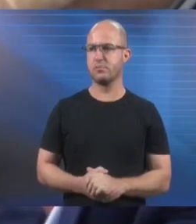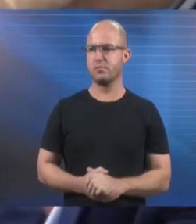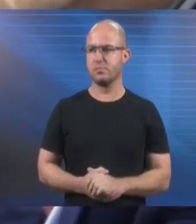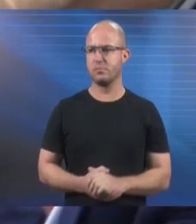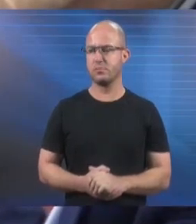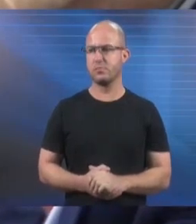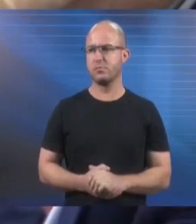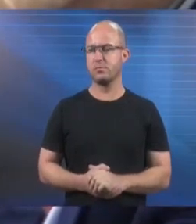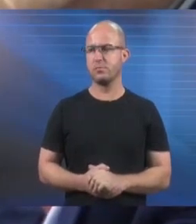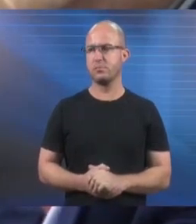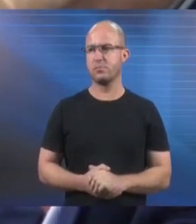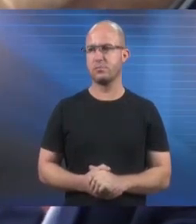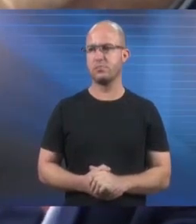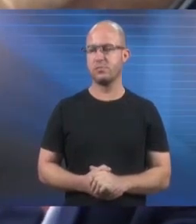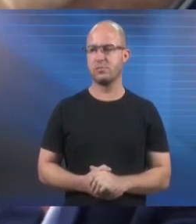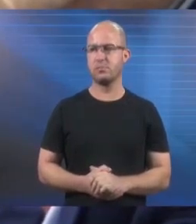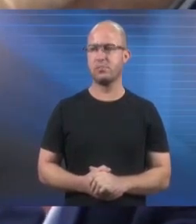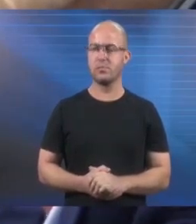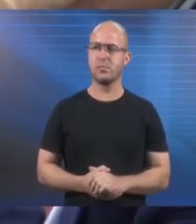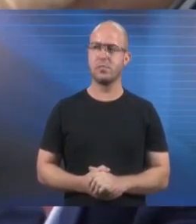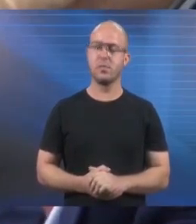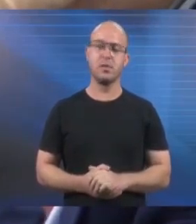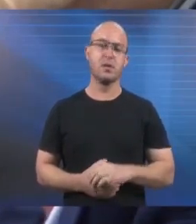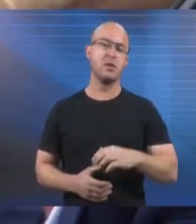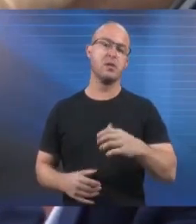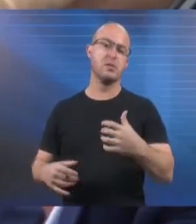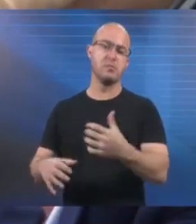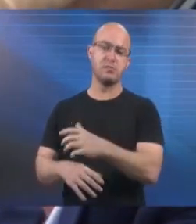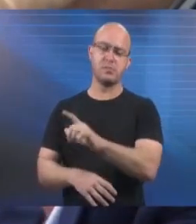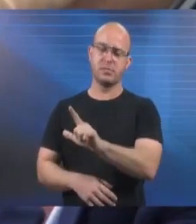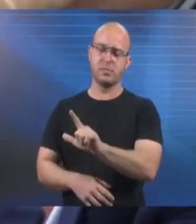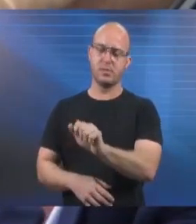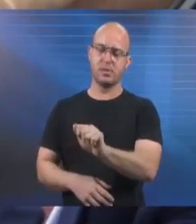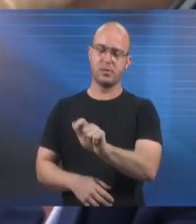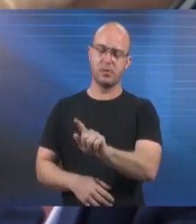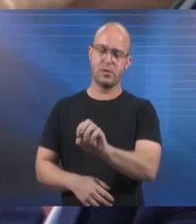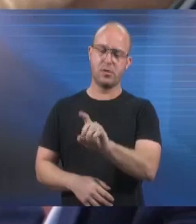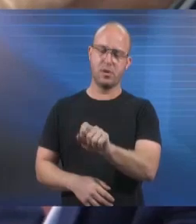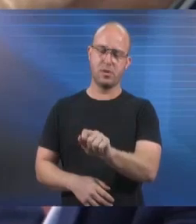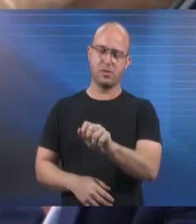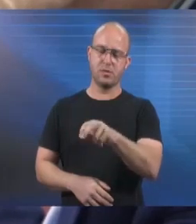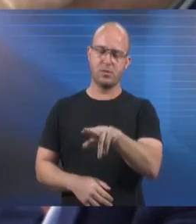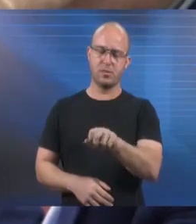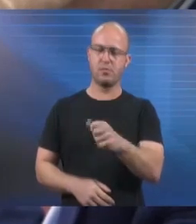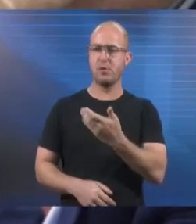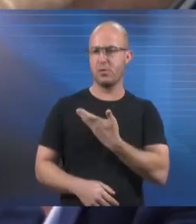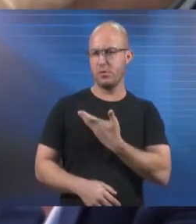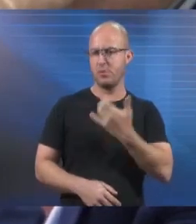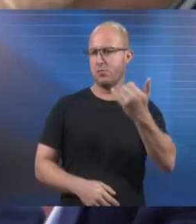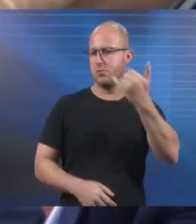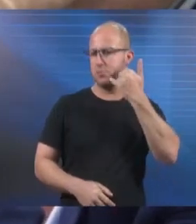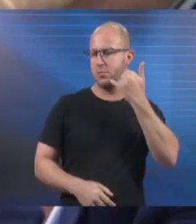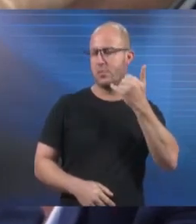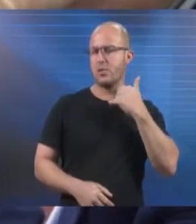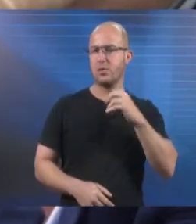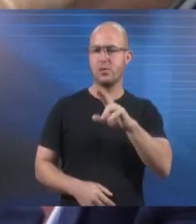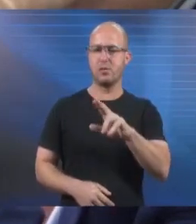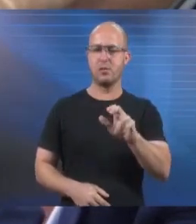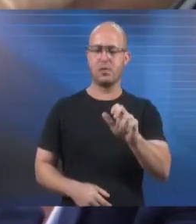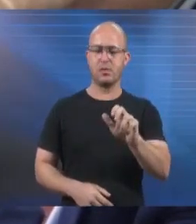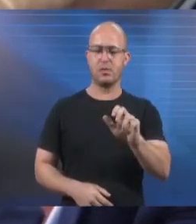recebi ligação de um amigo meu da cidade de Lagoa Nova muito conhecido negro de Antônio de Neves